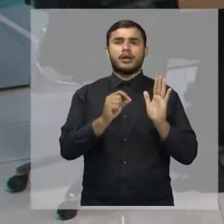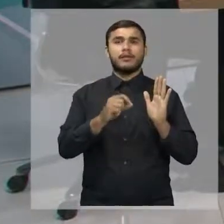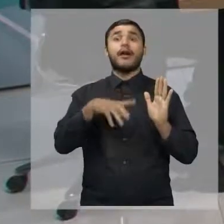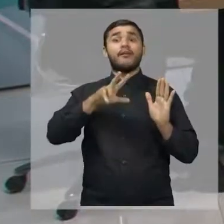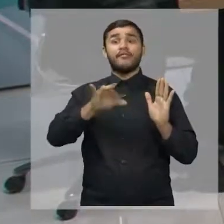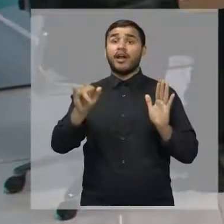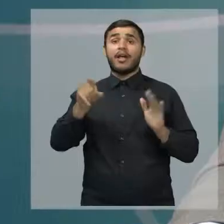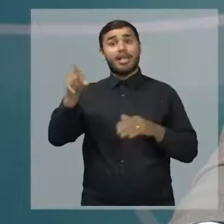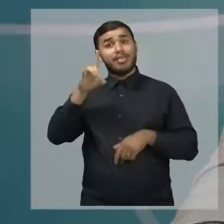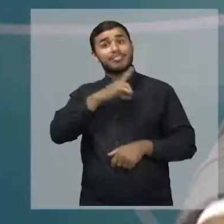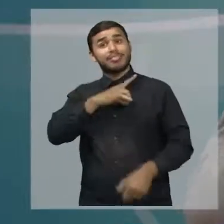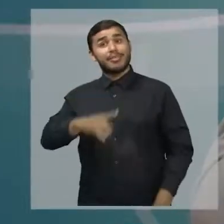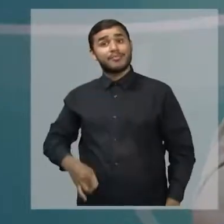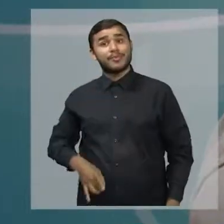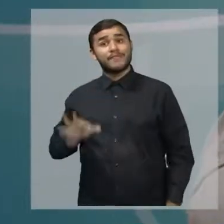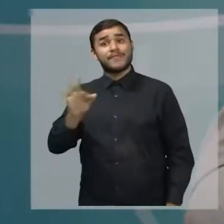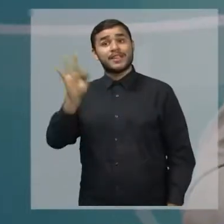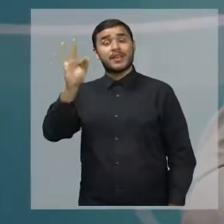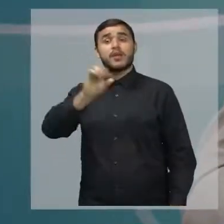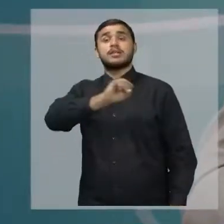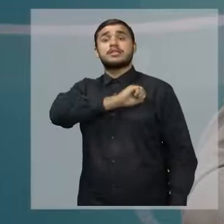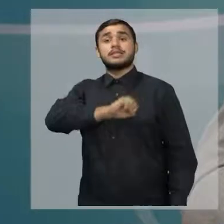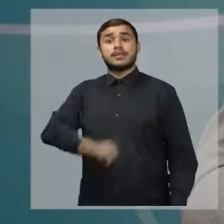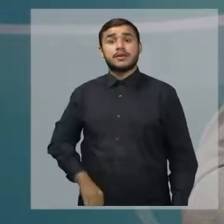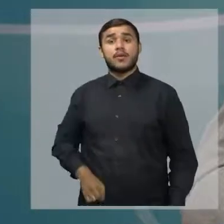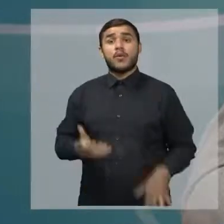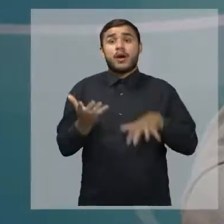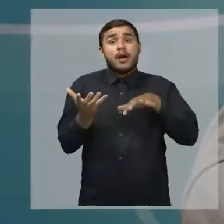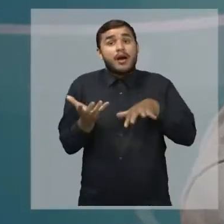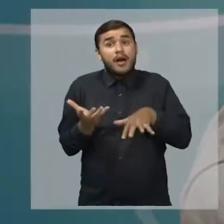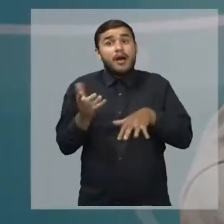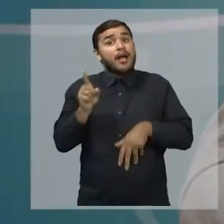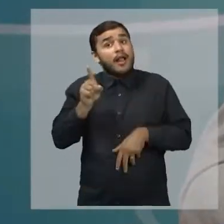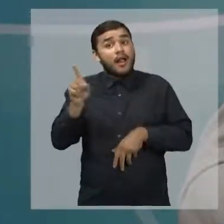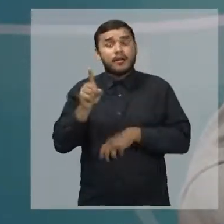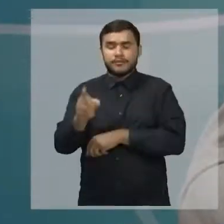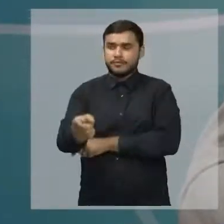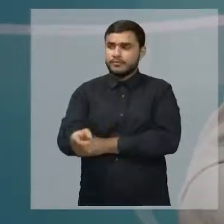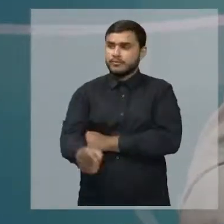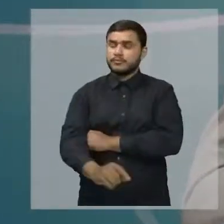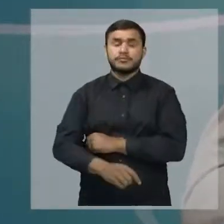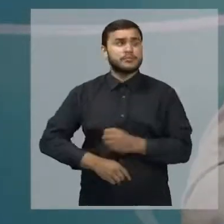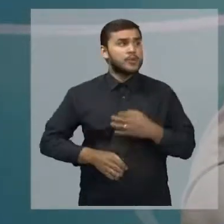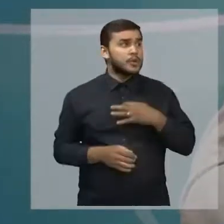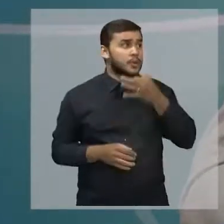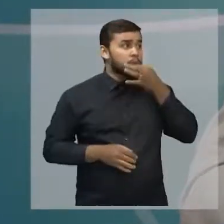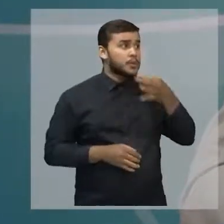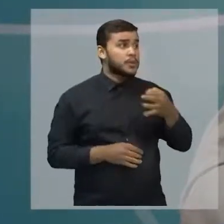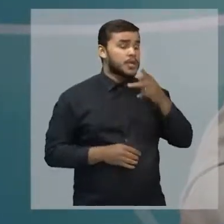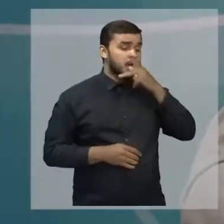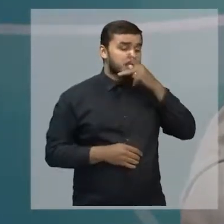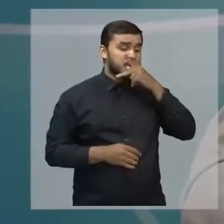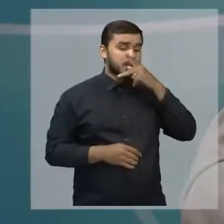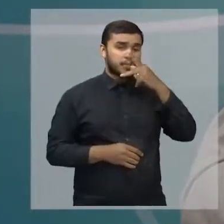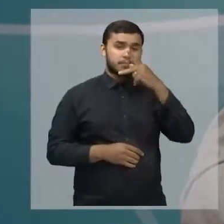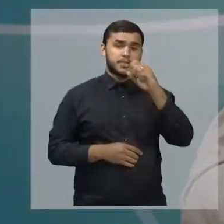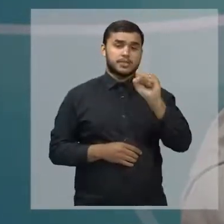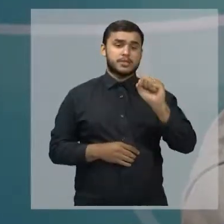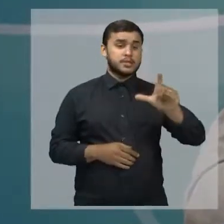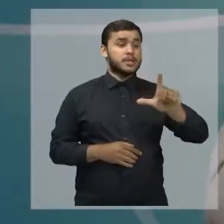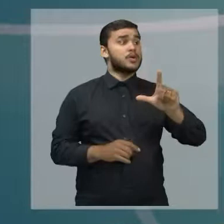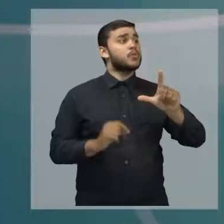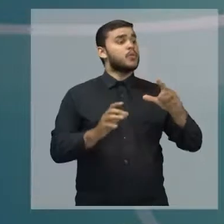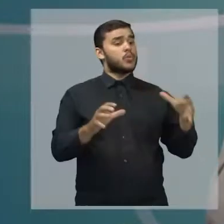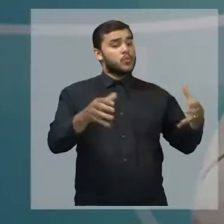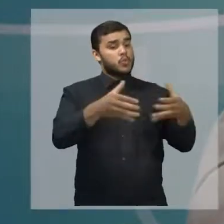relação ao caso específico do PSL, o PSL não é um partido, é um ajuntamento de pessoas que votaram no